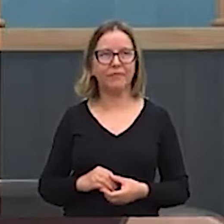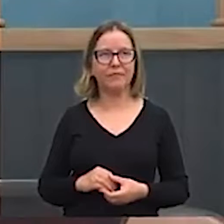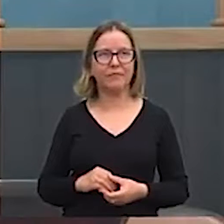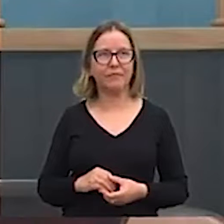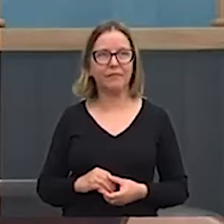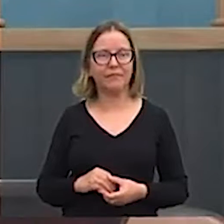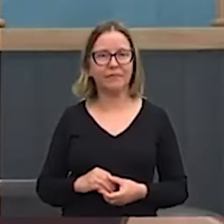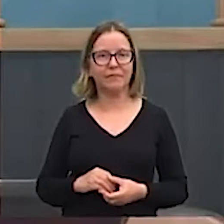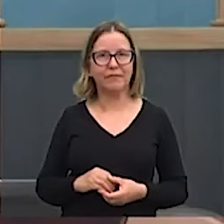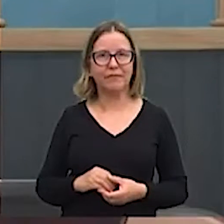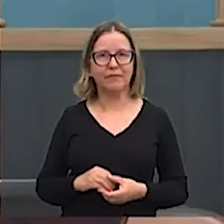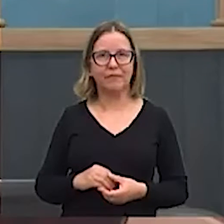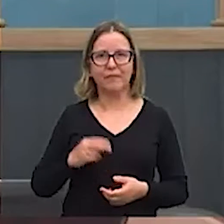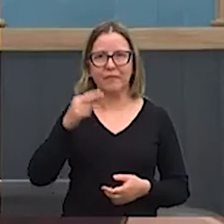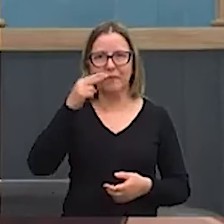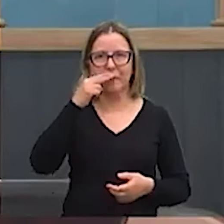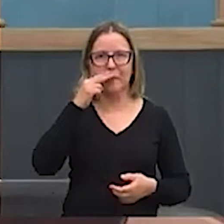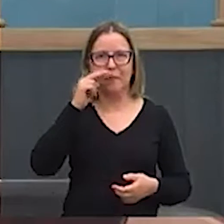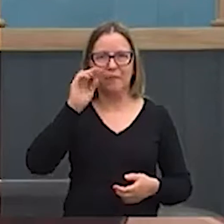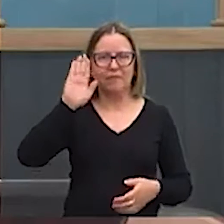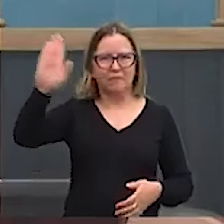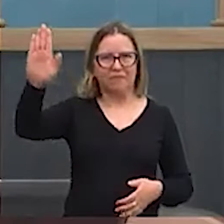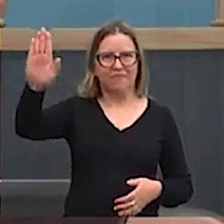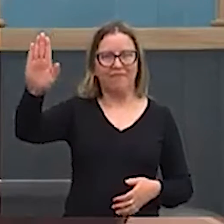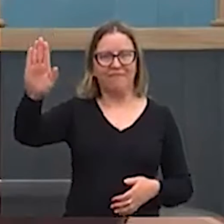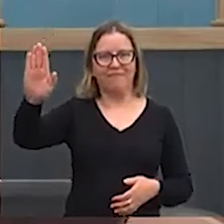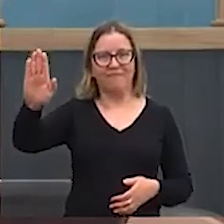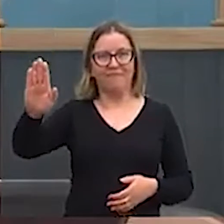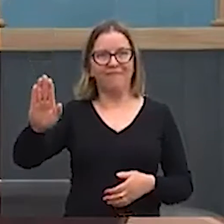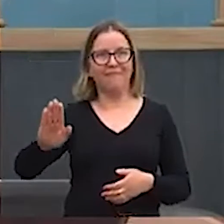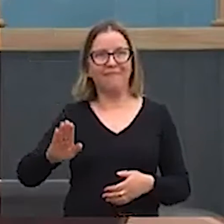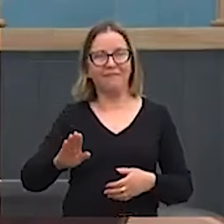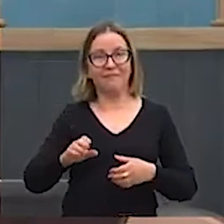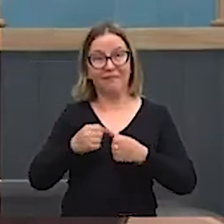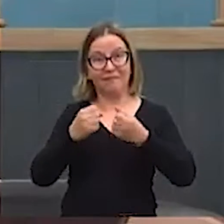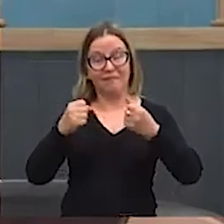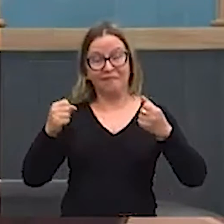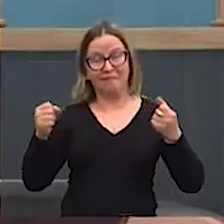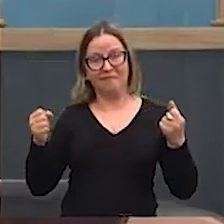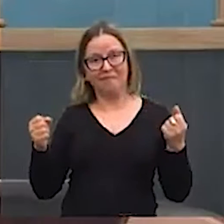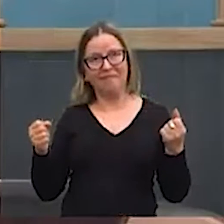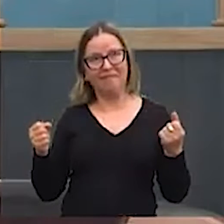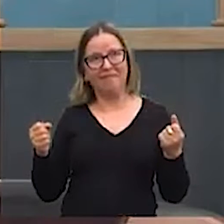Hitler foi um grande